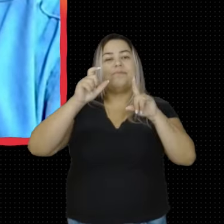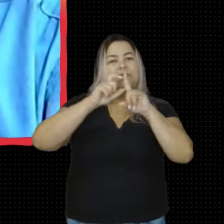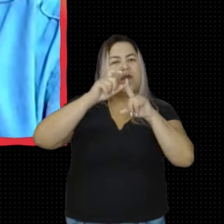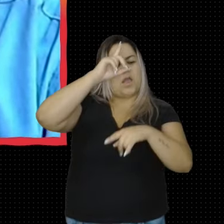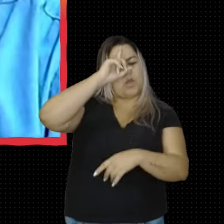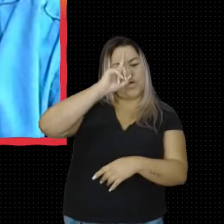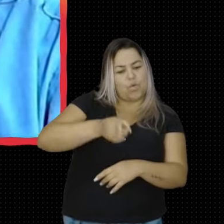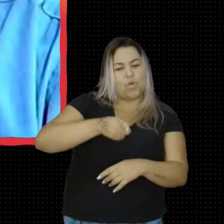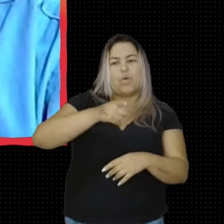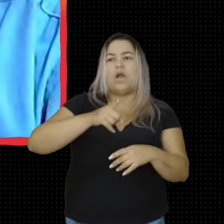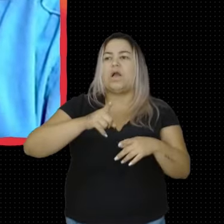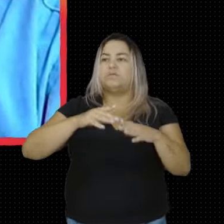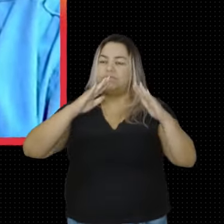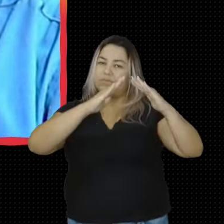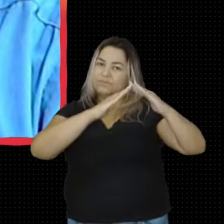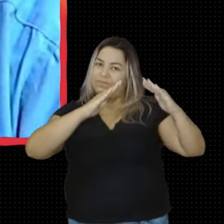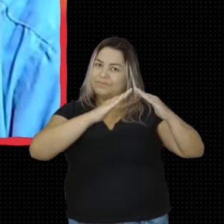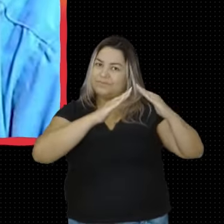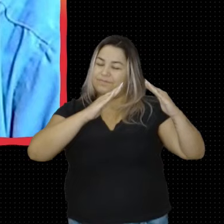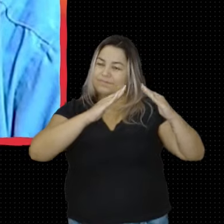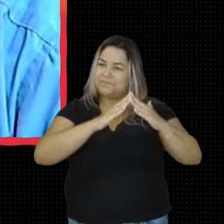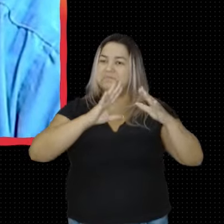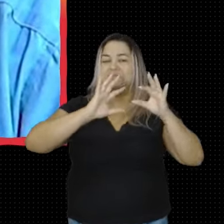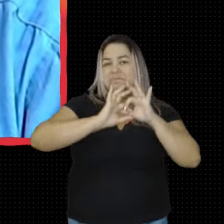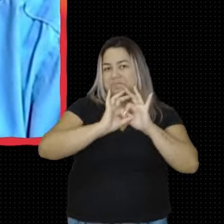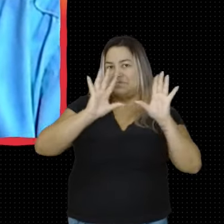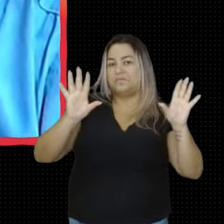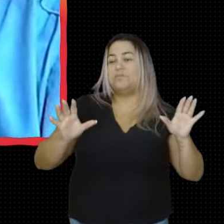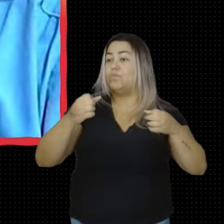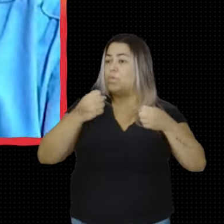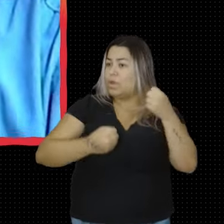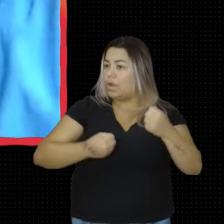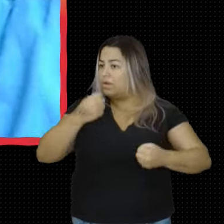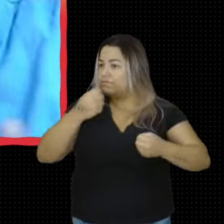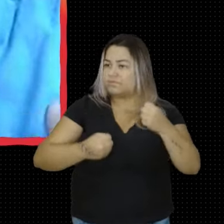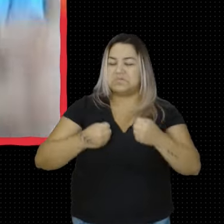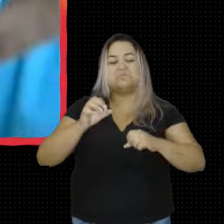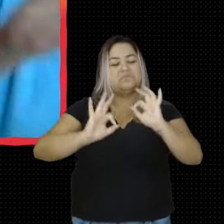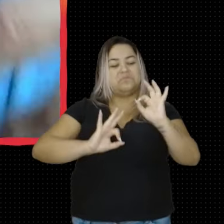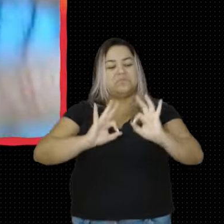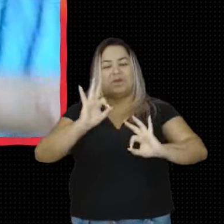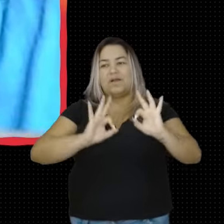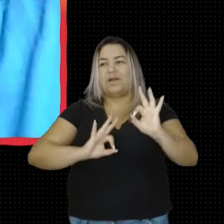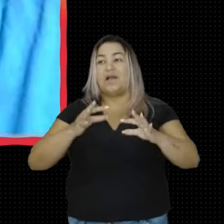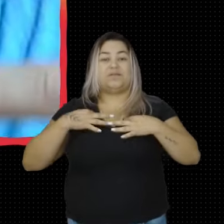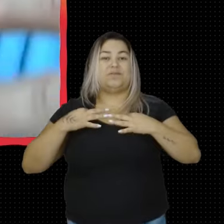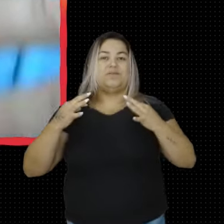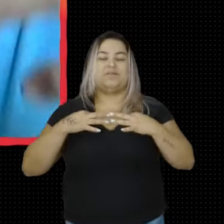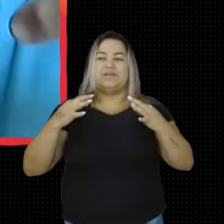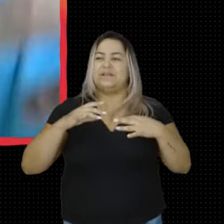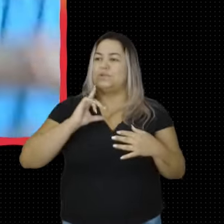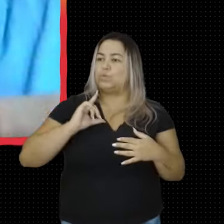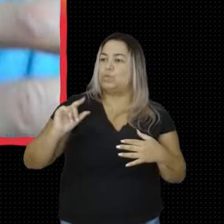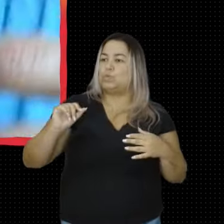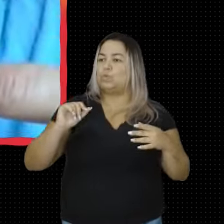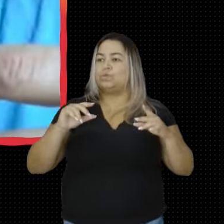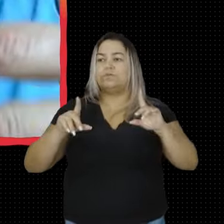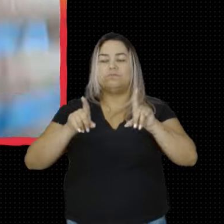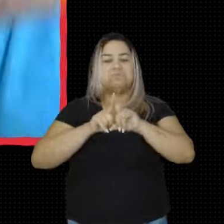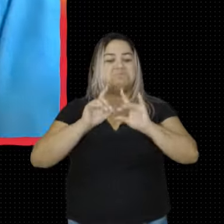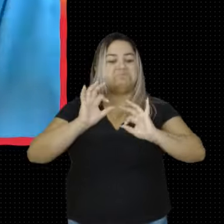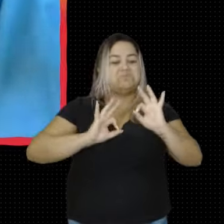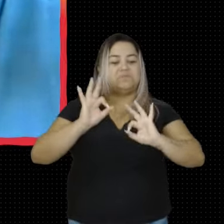os símbolos das casas cedidas. Os carros ficavam enfeitados, as pessoas saíam com roupas